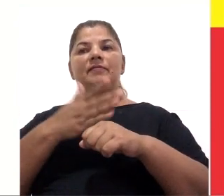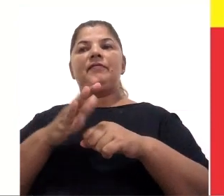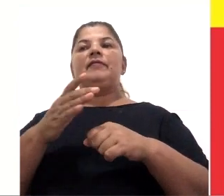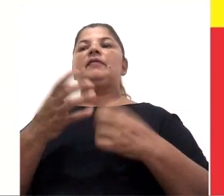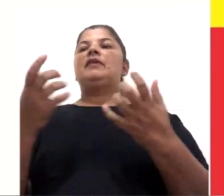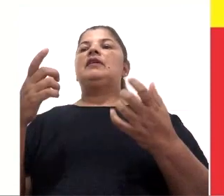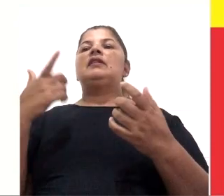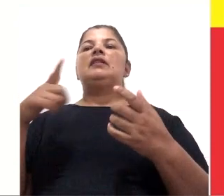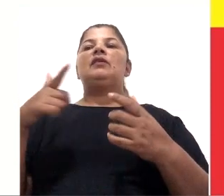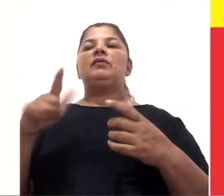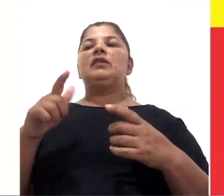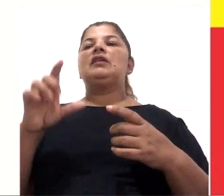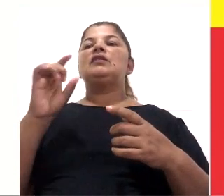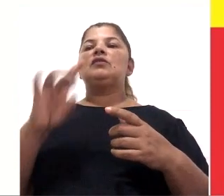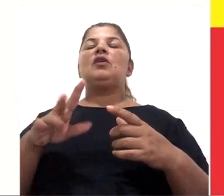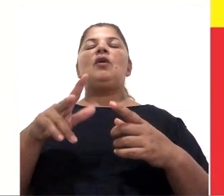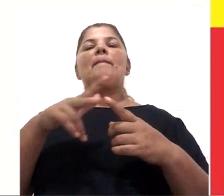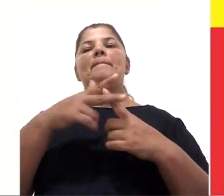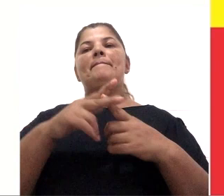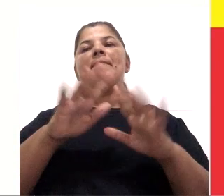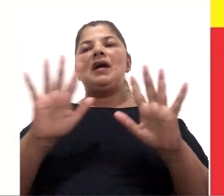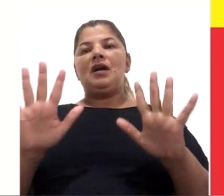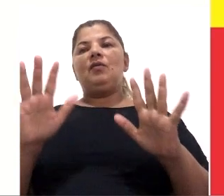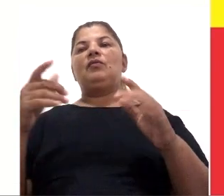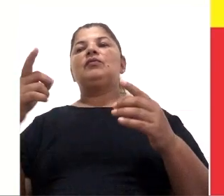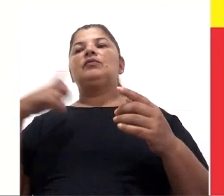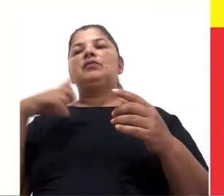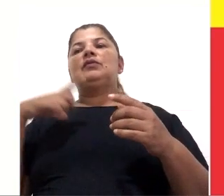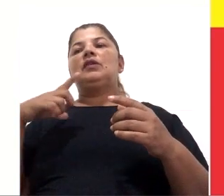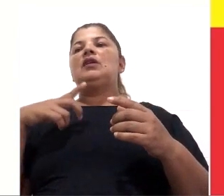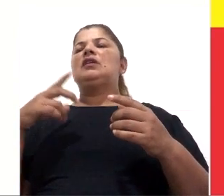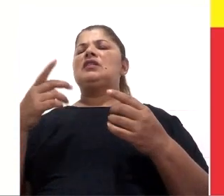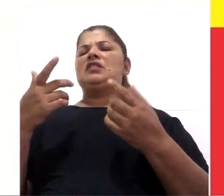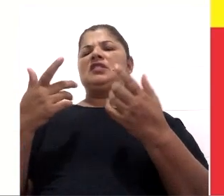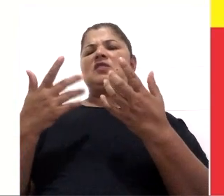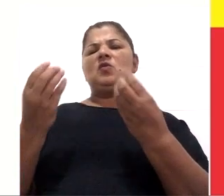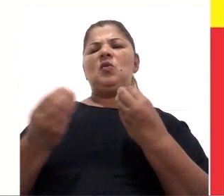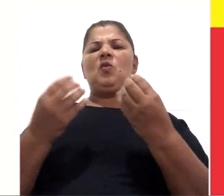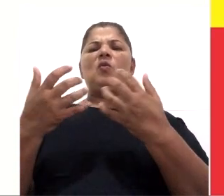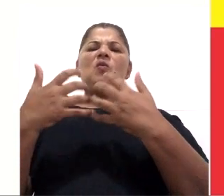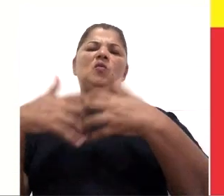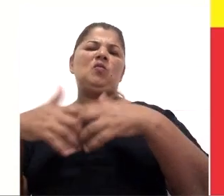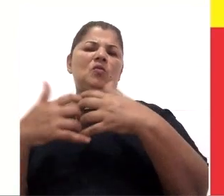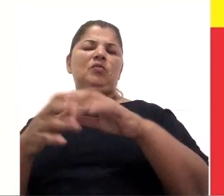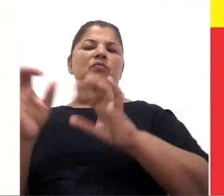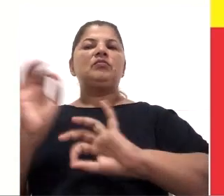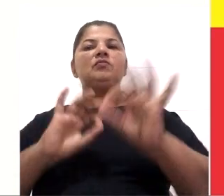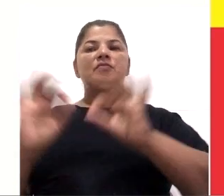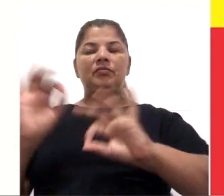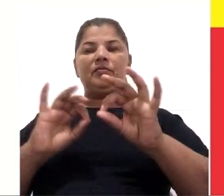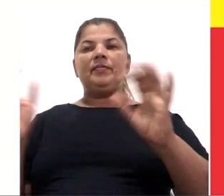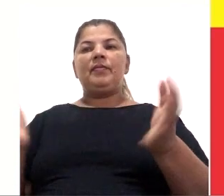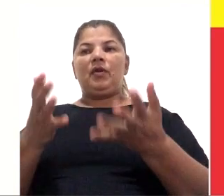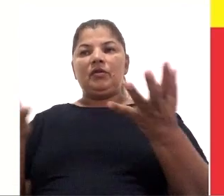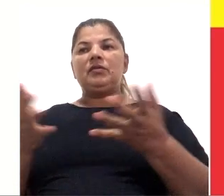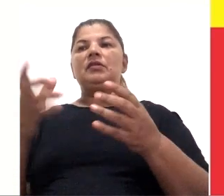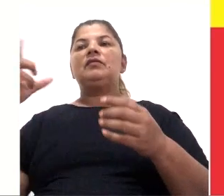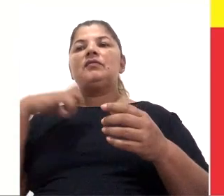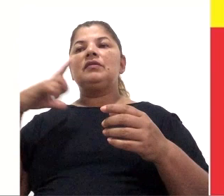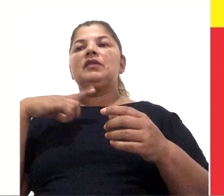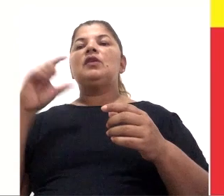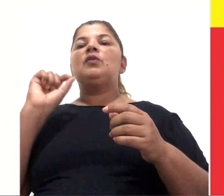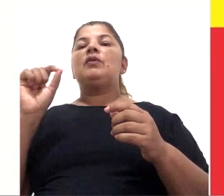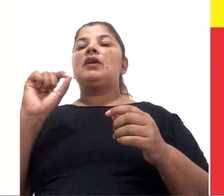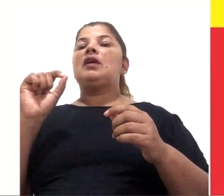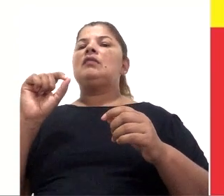mais mecânicos, agora a gente vai ter uma ideia mais de engenheiro de produção. Então a gente vai entender